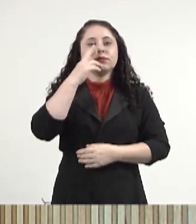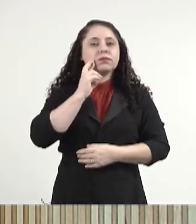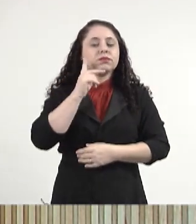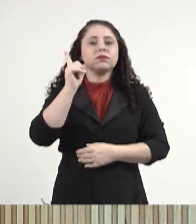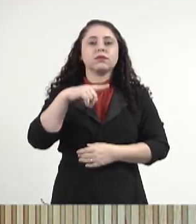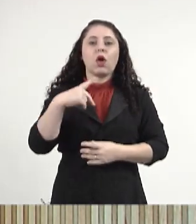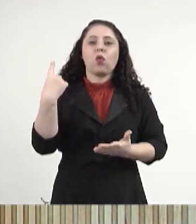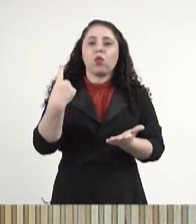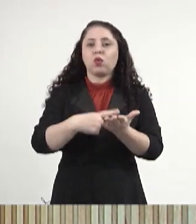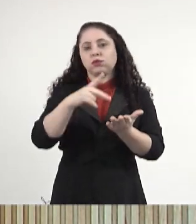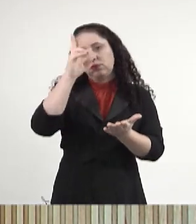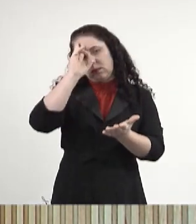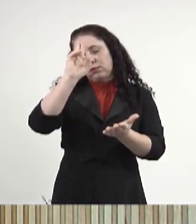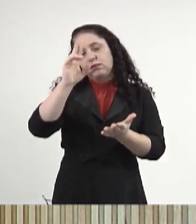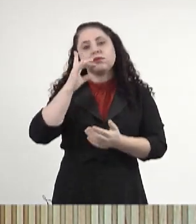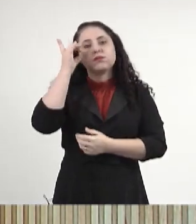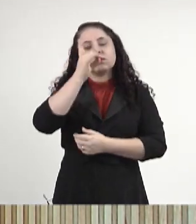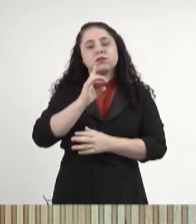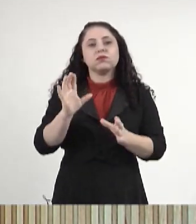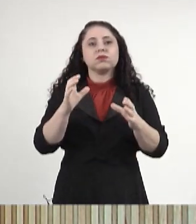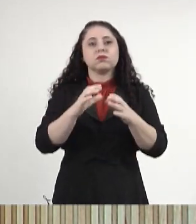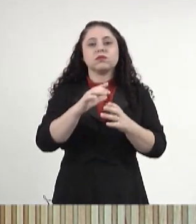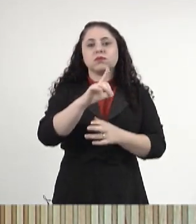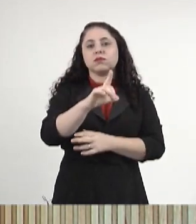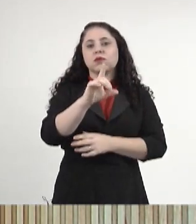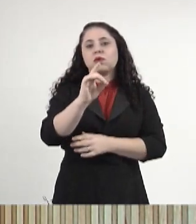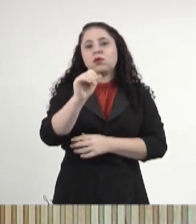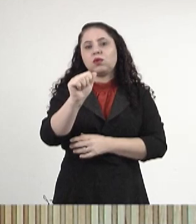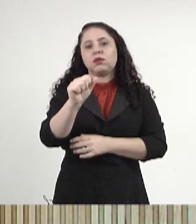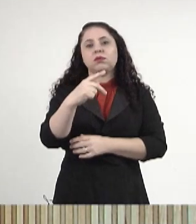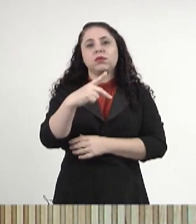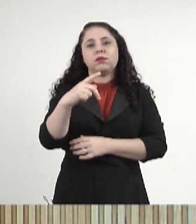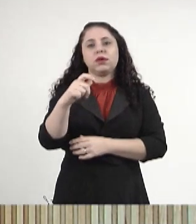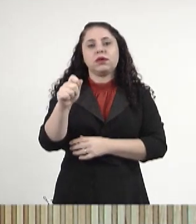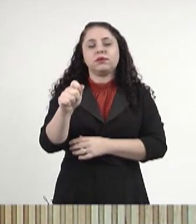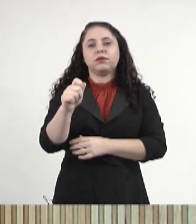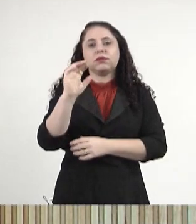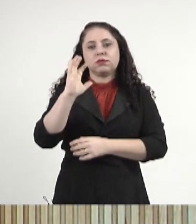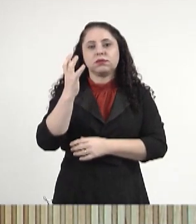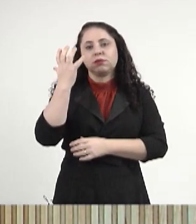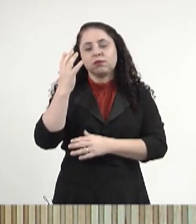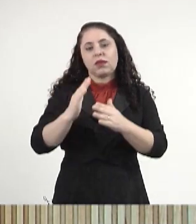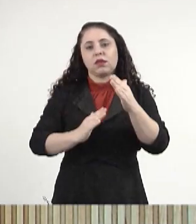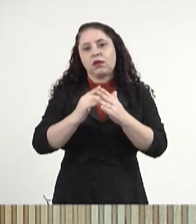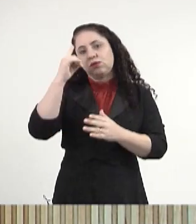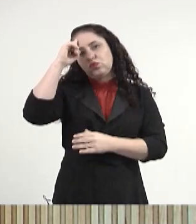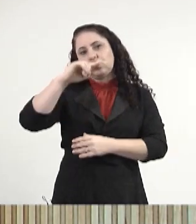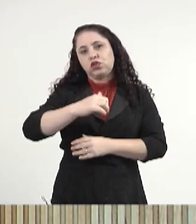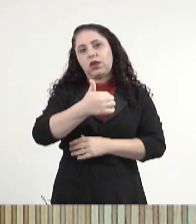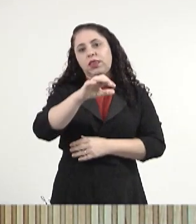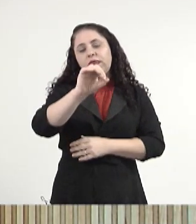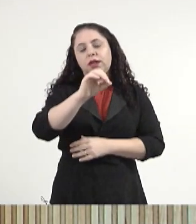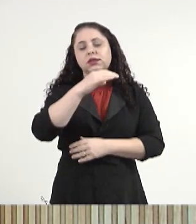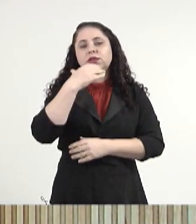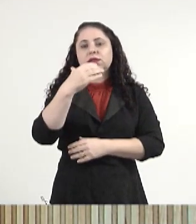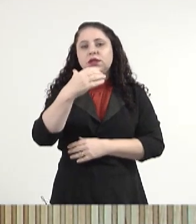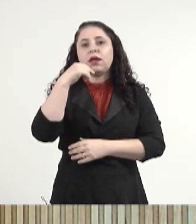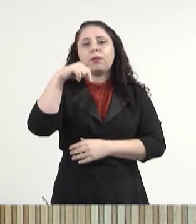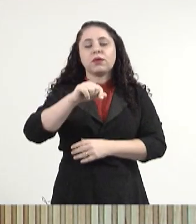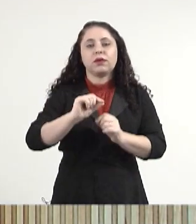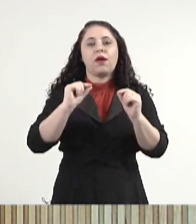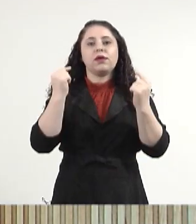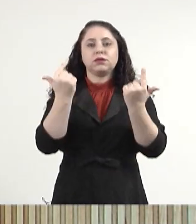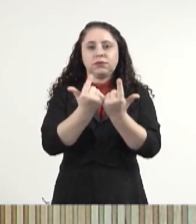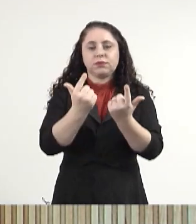Tá, então, o acordo de liderança, a votação da LOA e do PPA, que deve acontecer até o dia 10 de dezembro, aqui